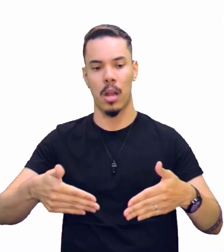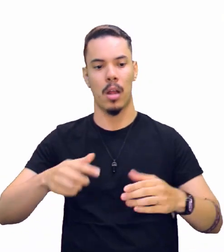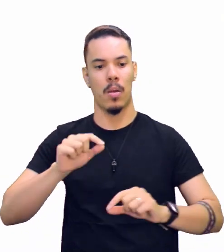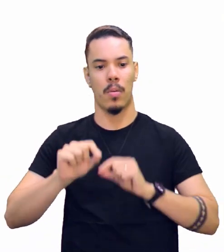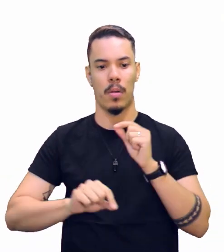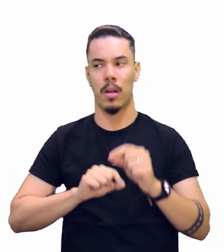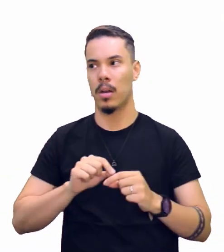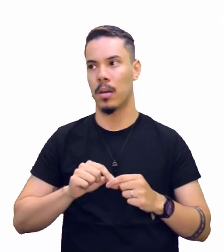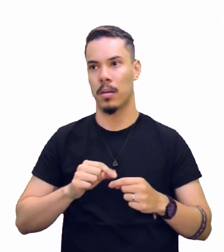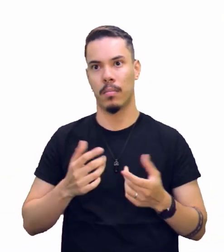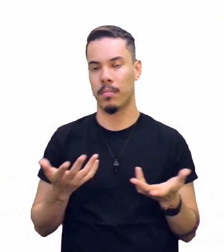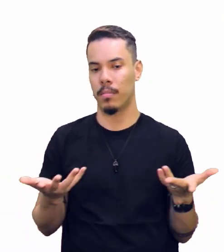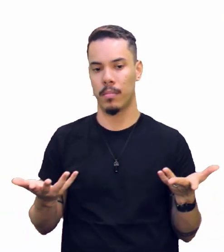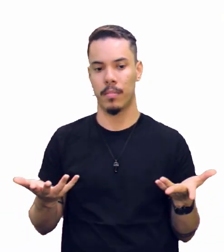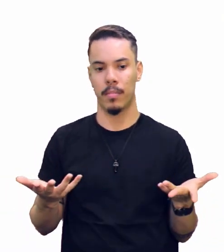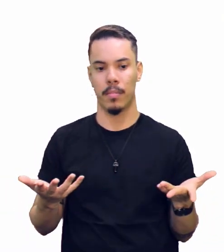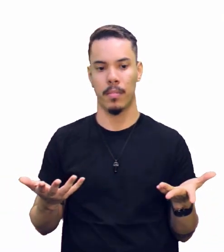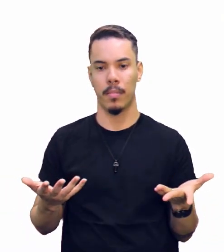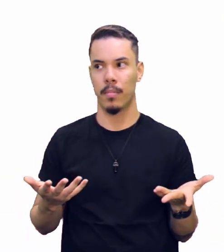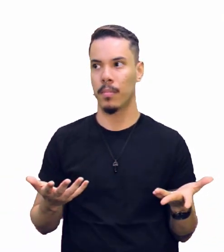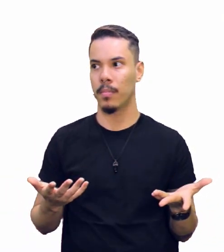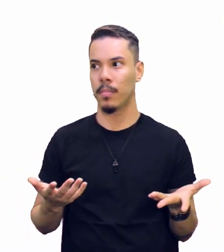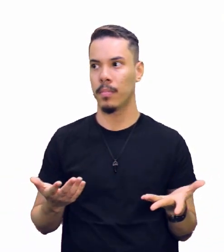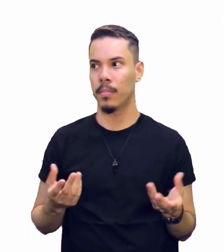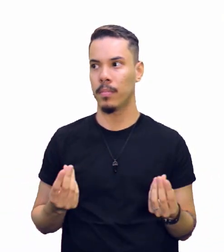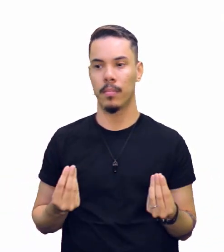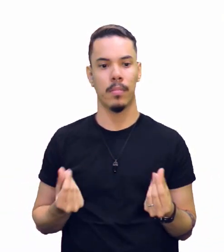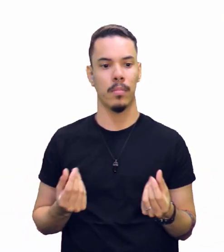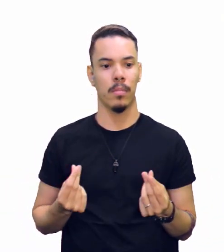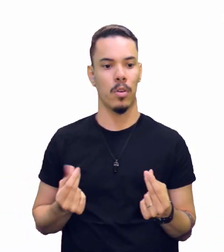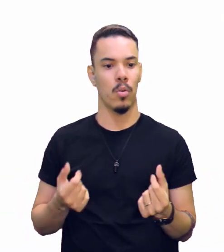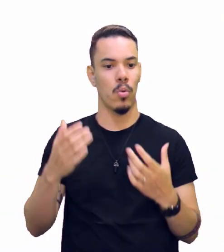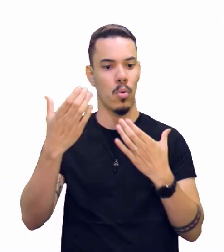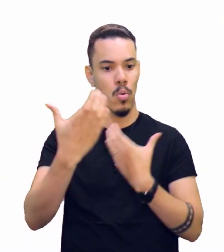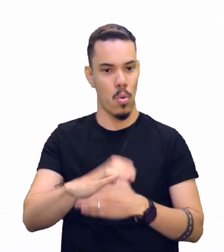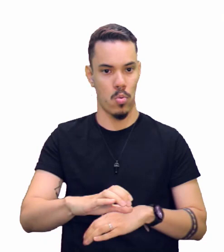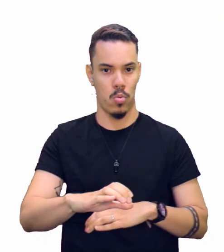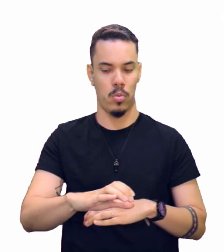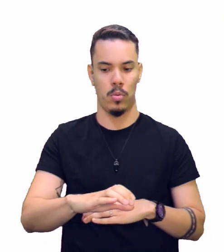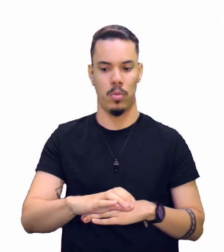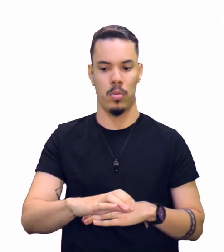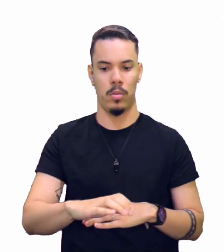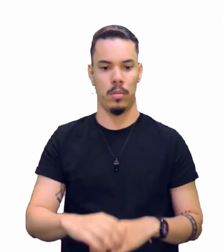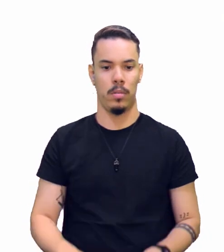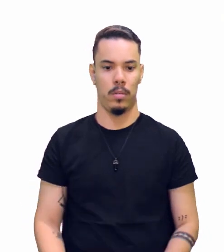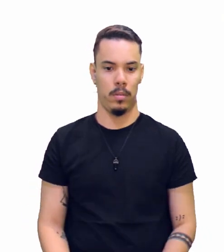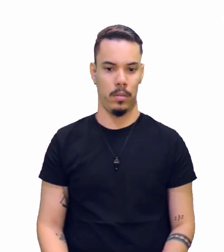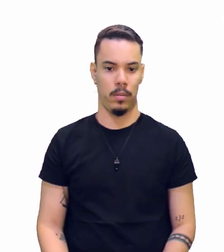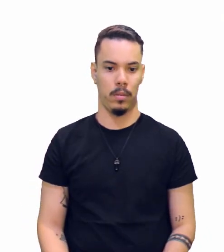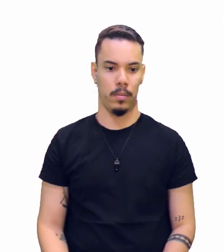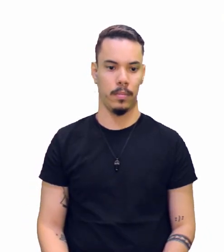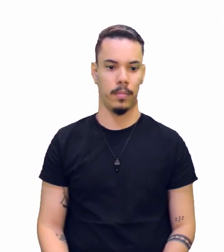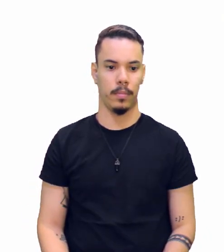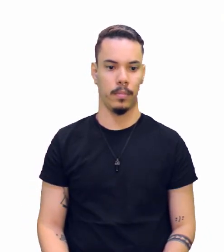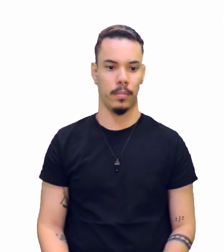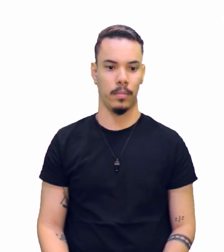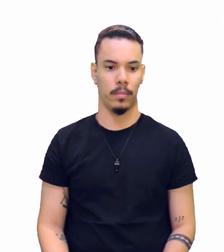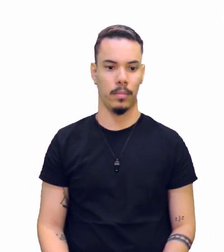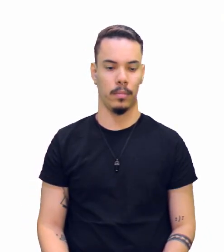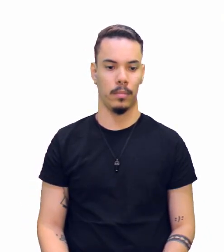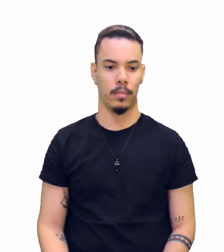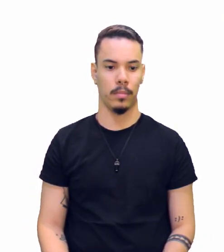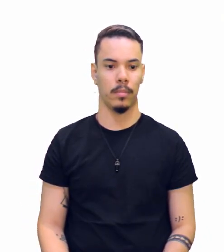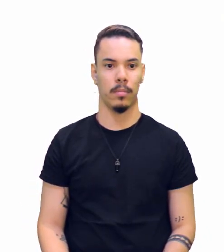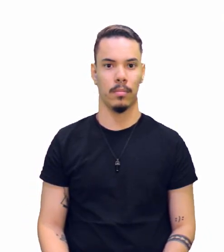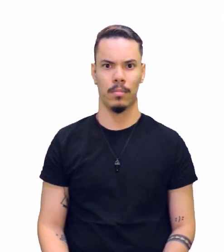passar num num num concurso público civil Service detalhe